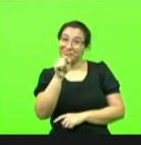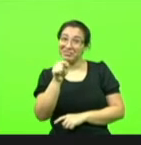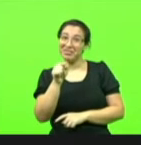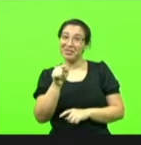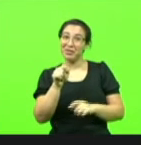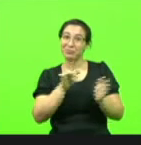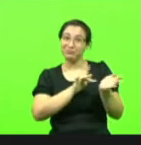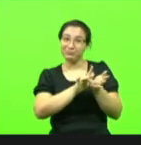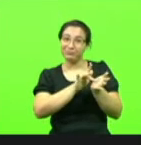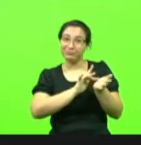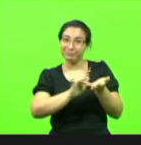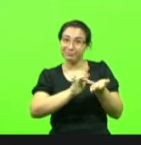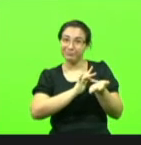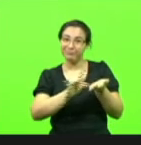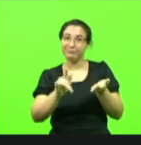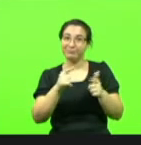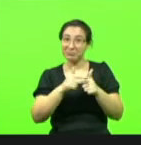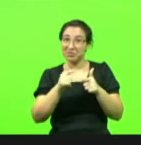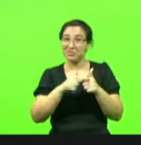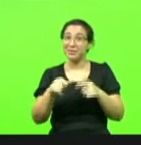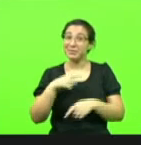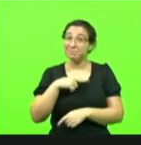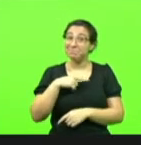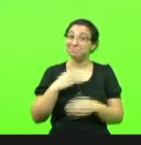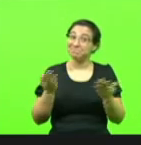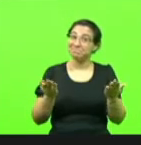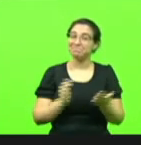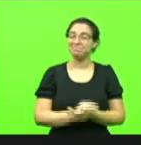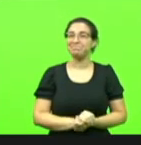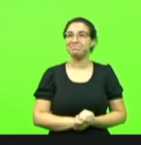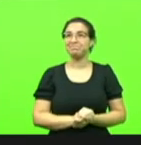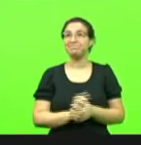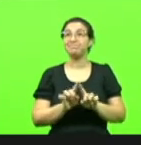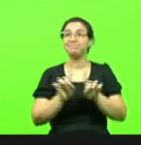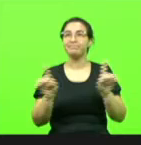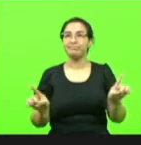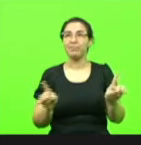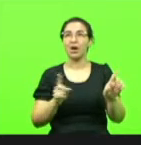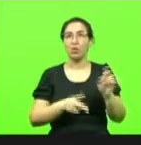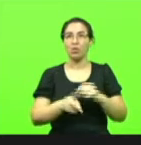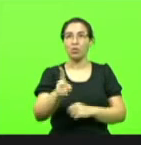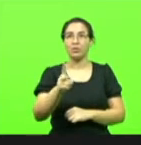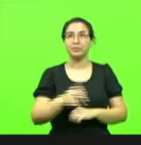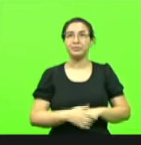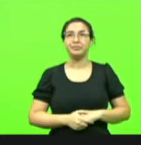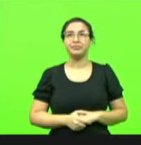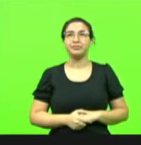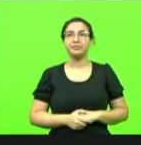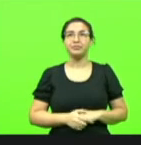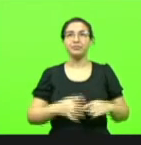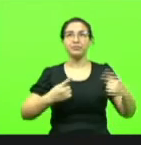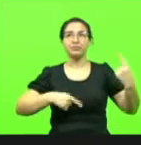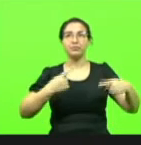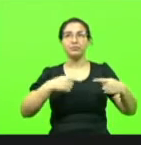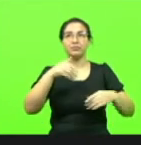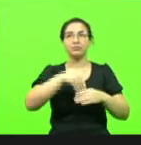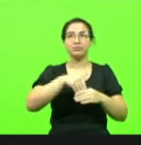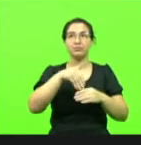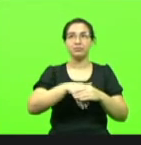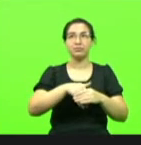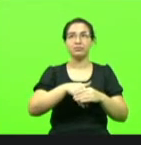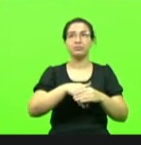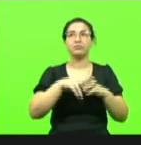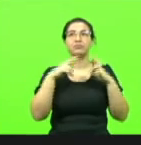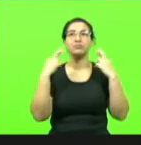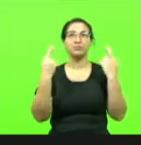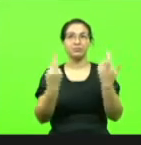contigo e mais vamos tocar discussão e votação da